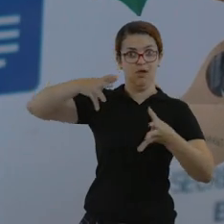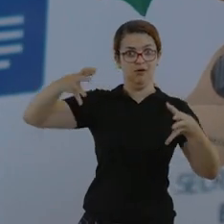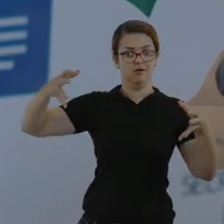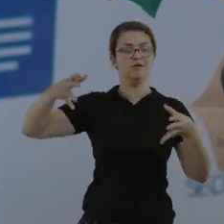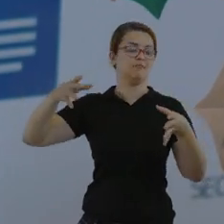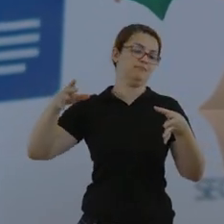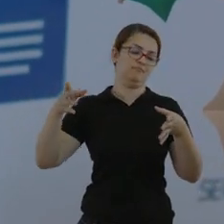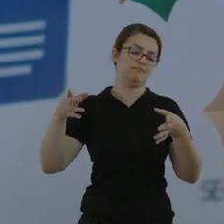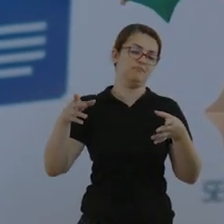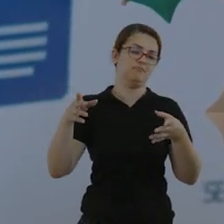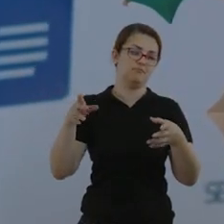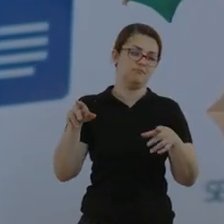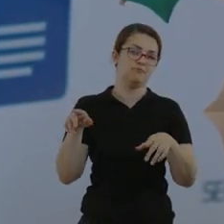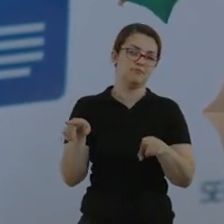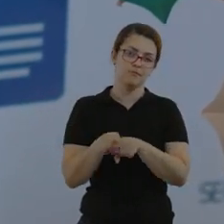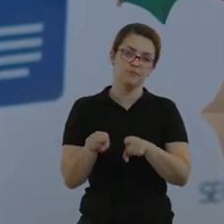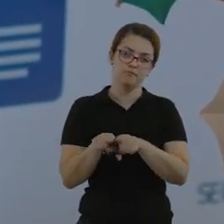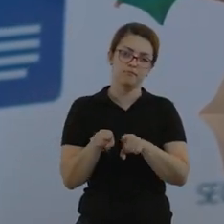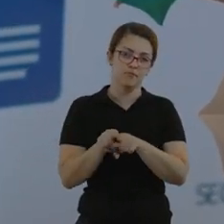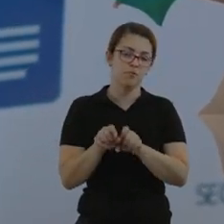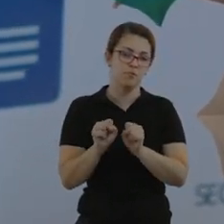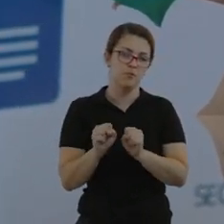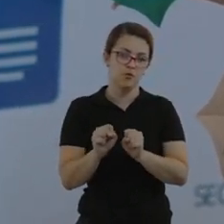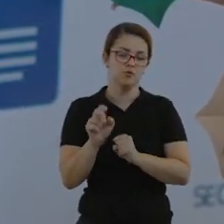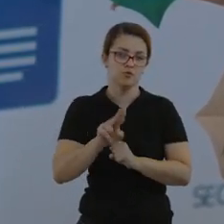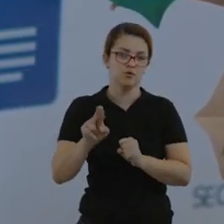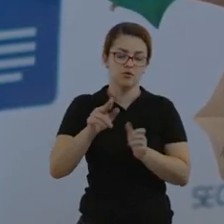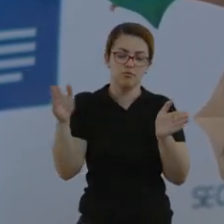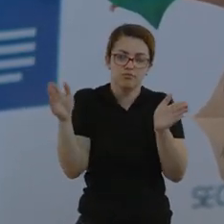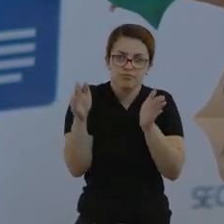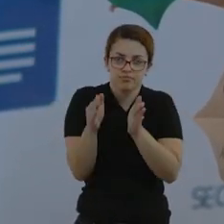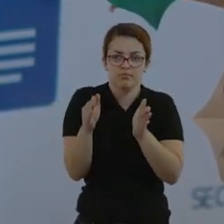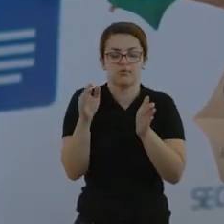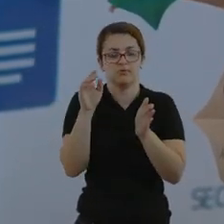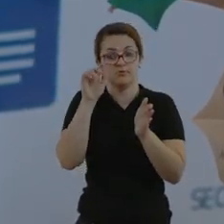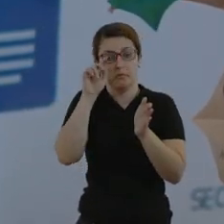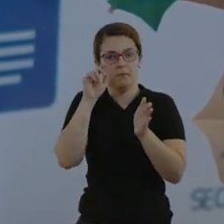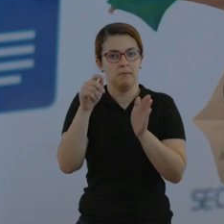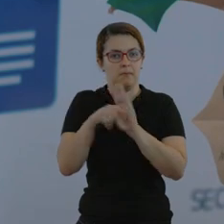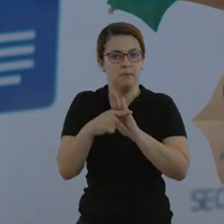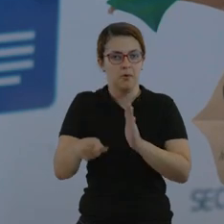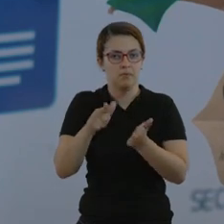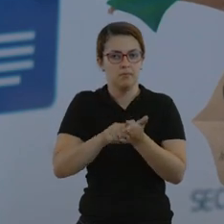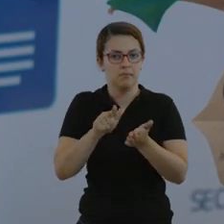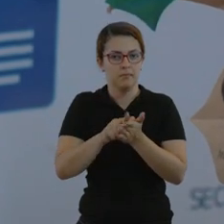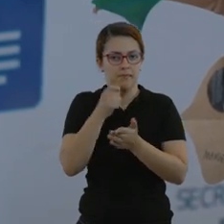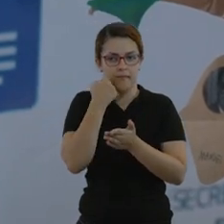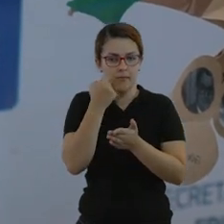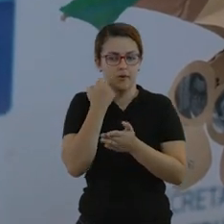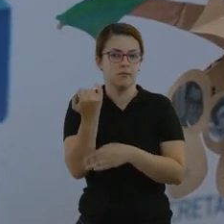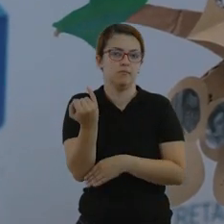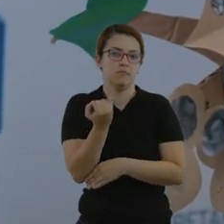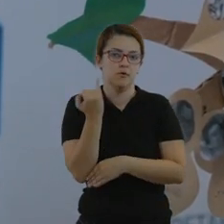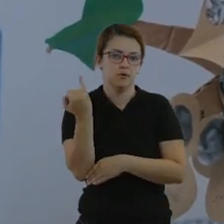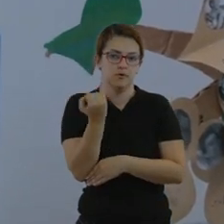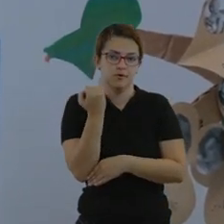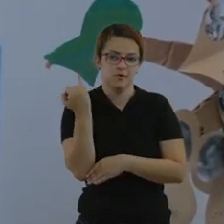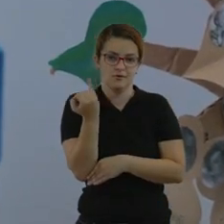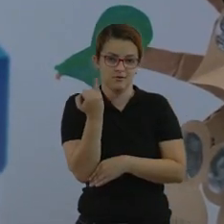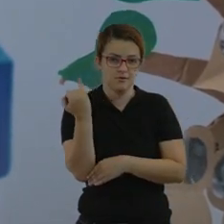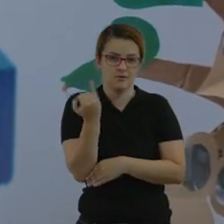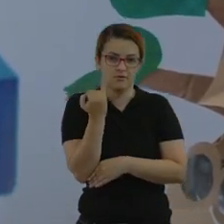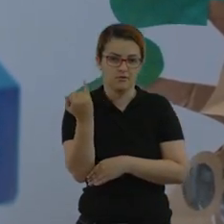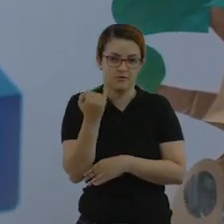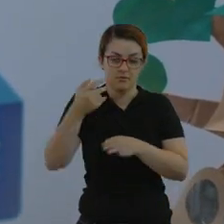grande, mas às vezes um menorzinho também pode ser utilizado, tá? É importante que você corte tiras